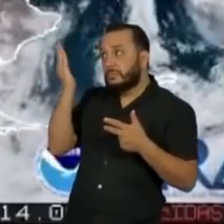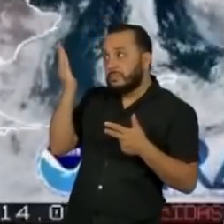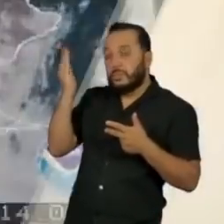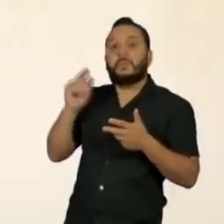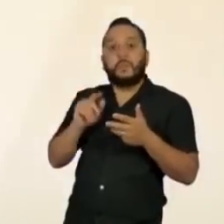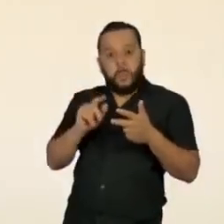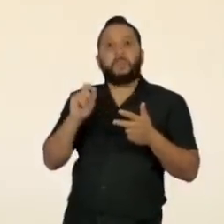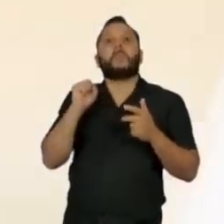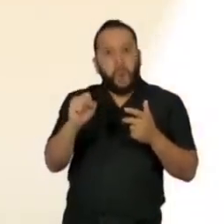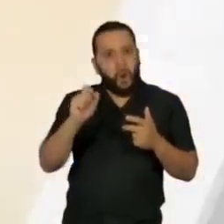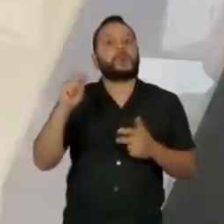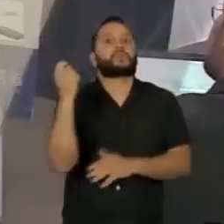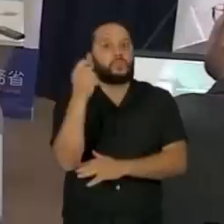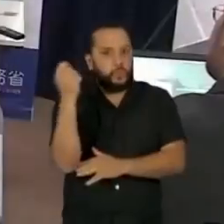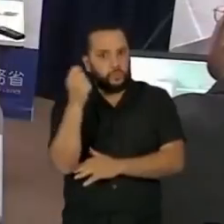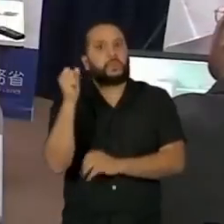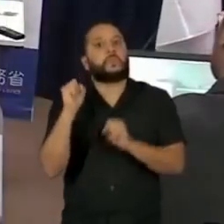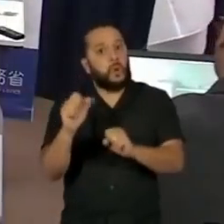Sul.